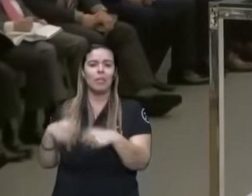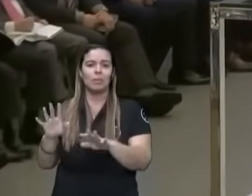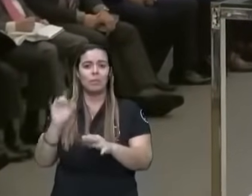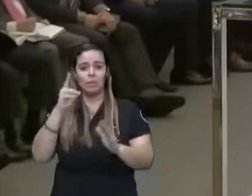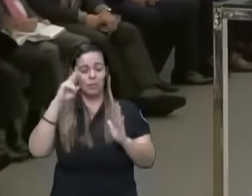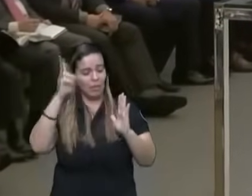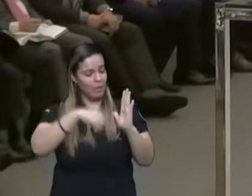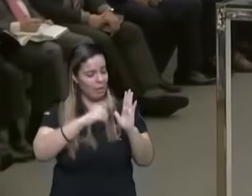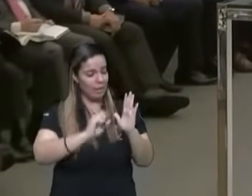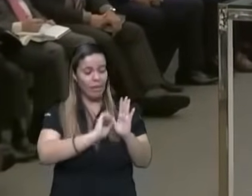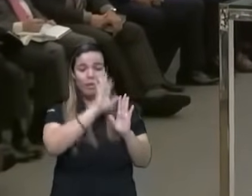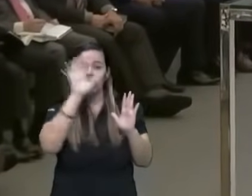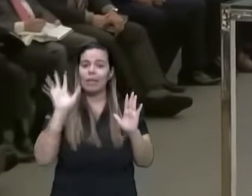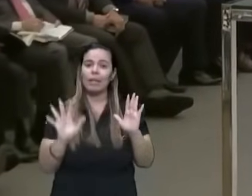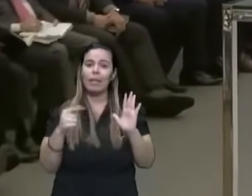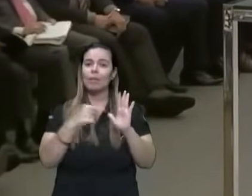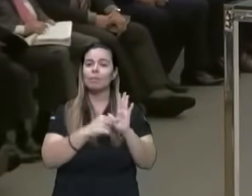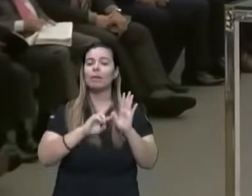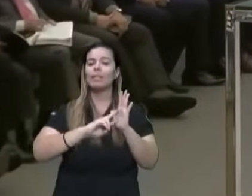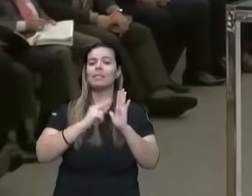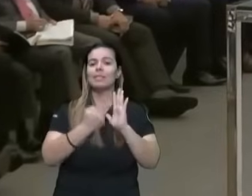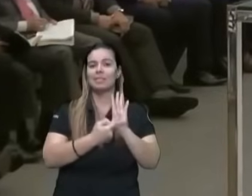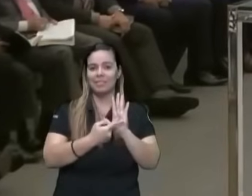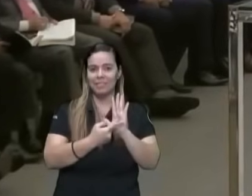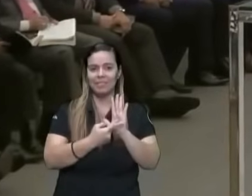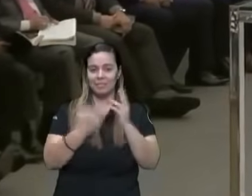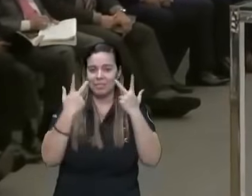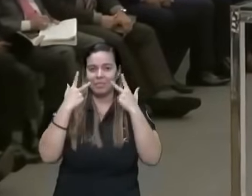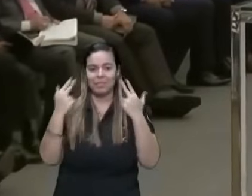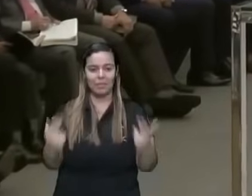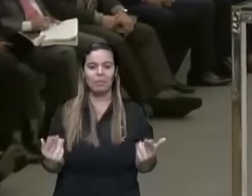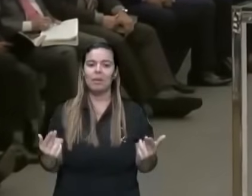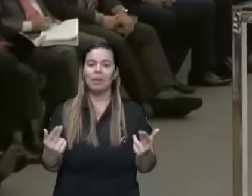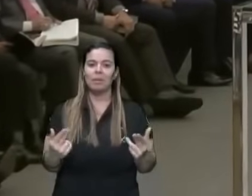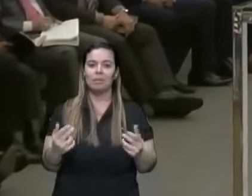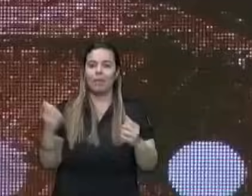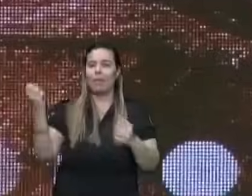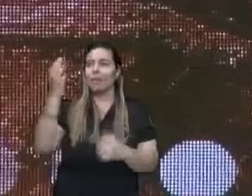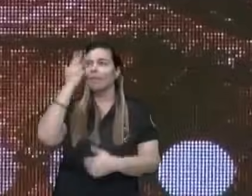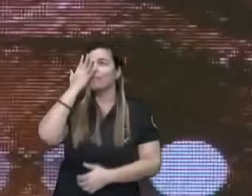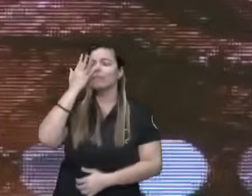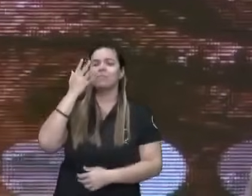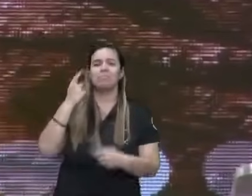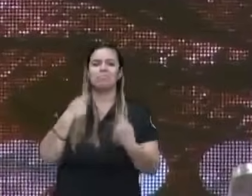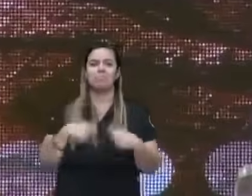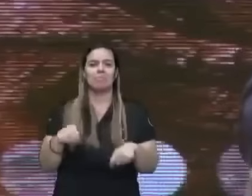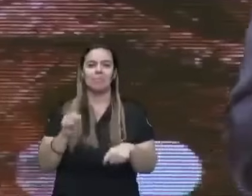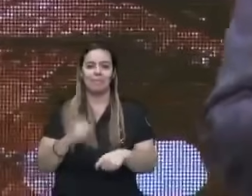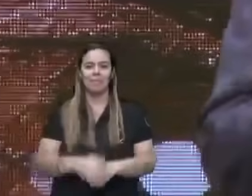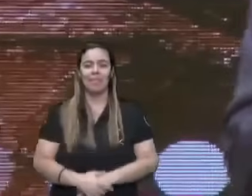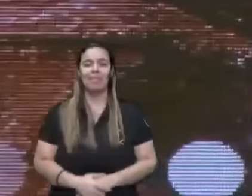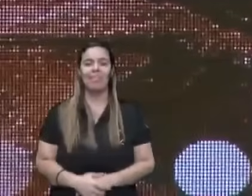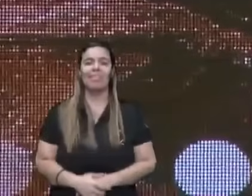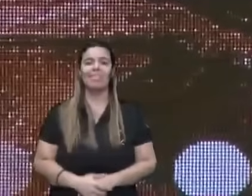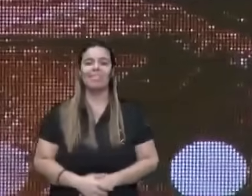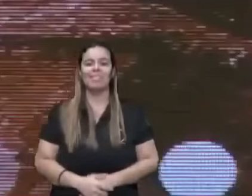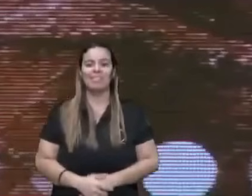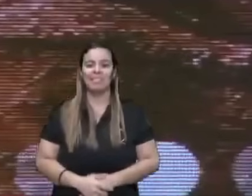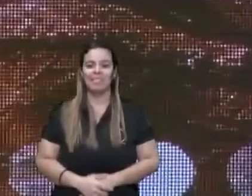ver o que, que significa isso, até numa normalidade, não precisa nem de revelação do Espírito Santo, com todo respeito.